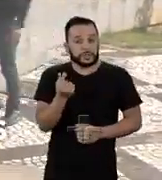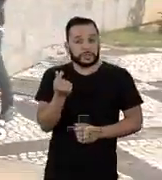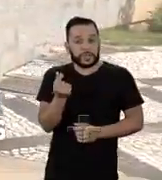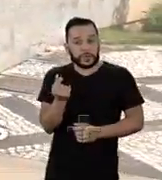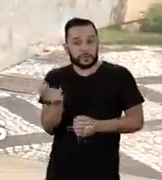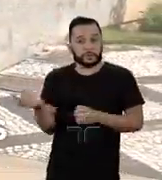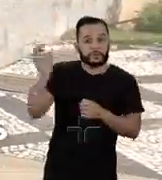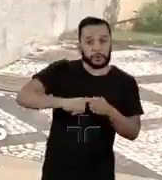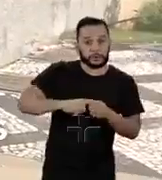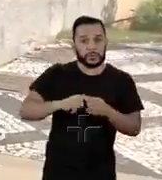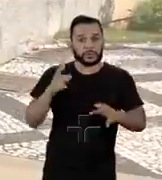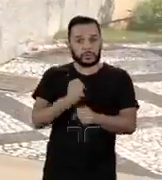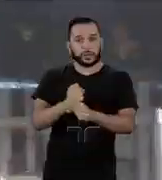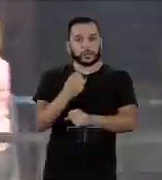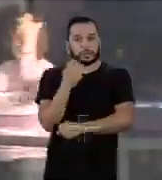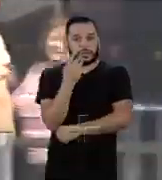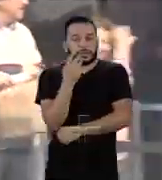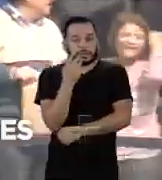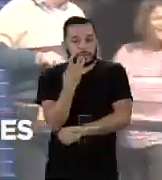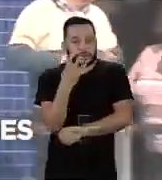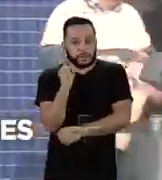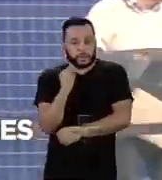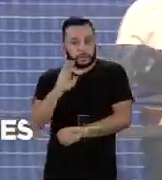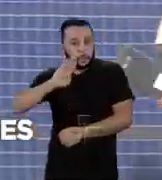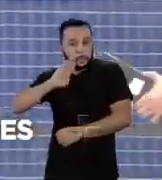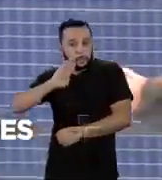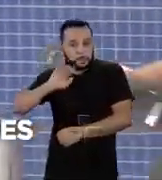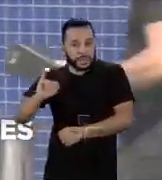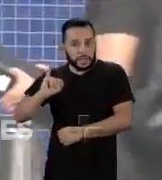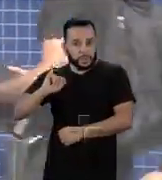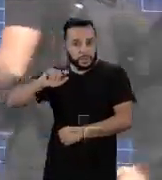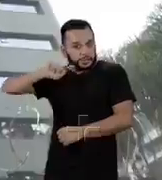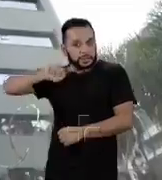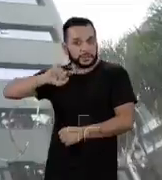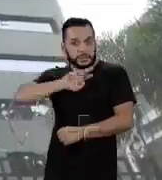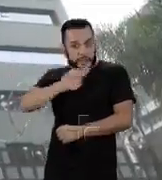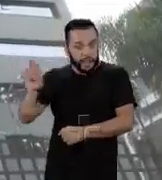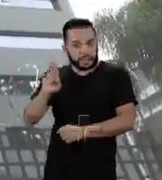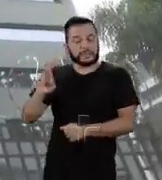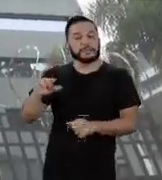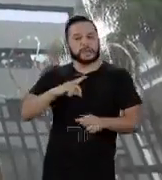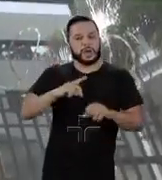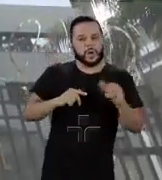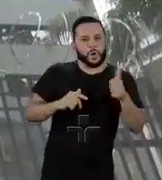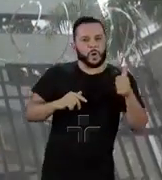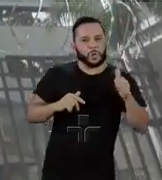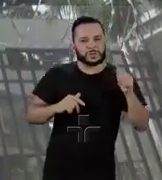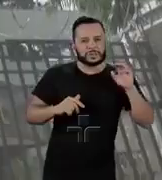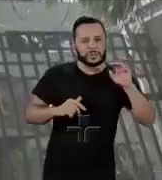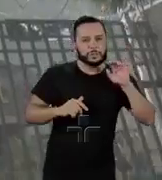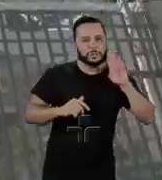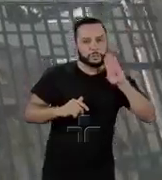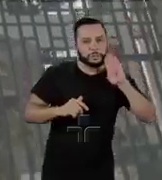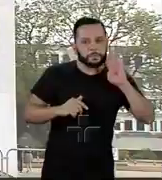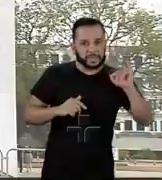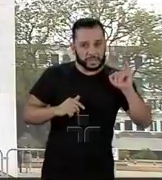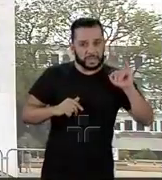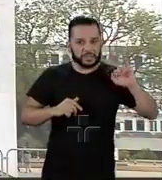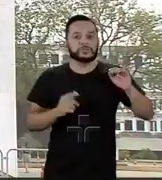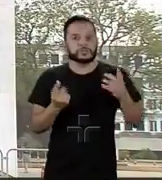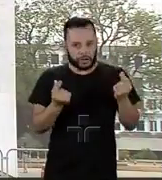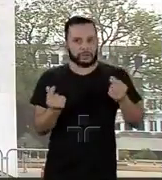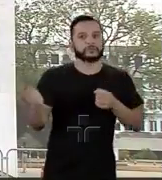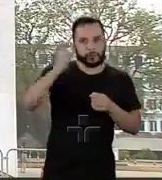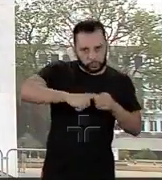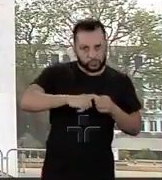de 38 bilhões de reais. 11 bilhões e meio foram recuperados. Há 187 delações premiadas, mas a